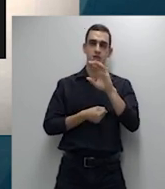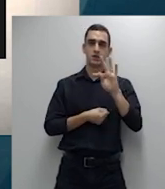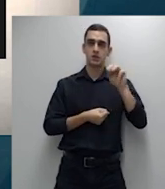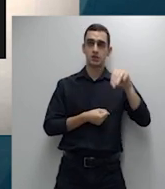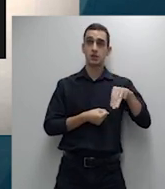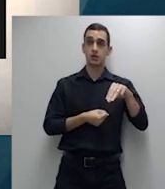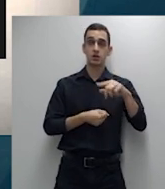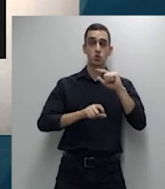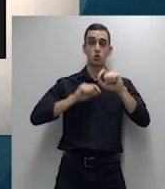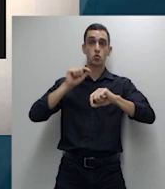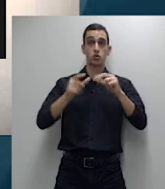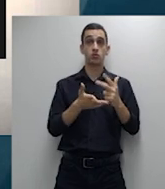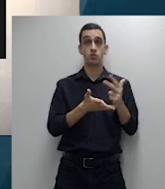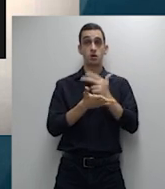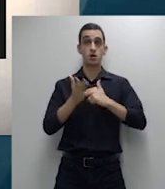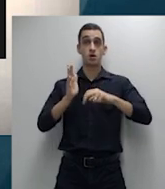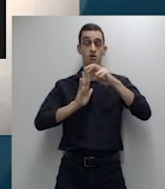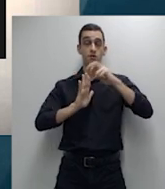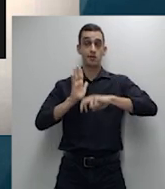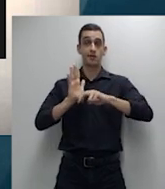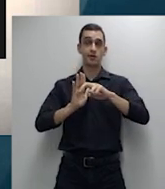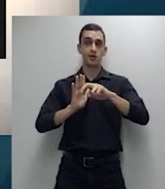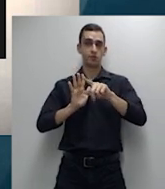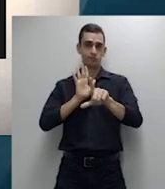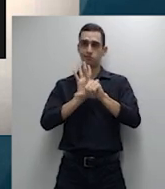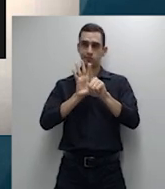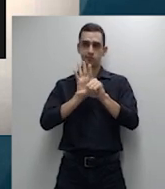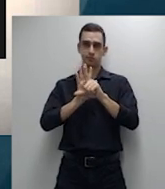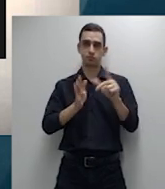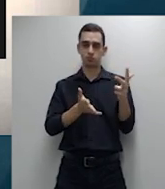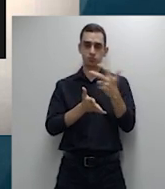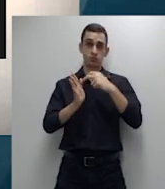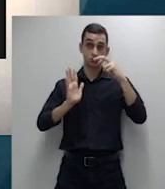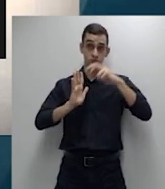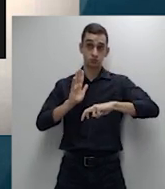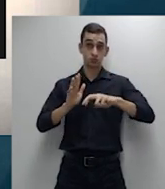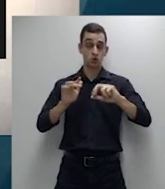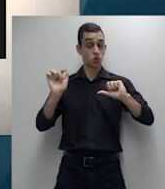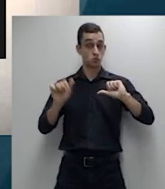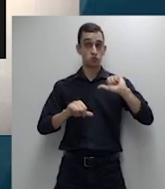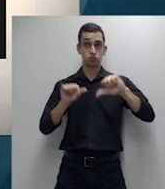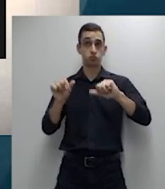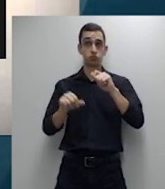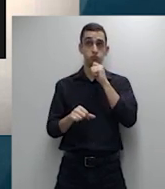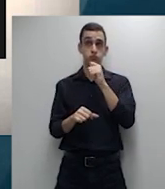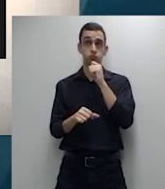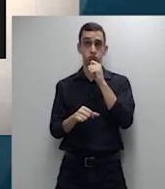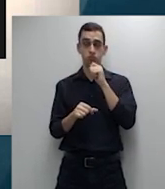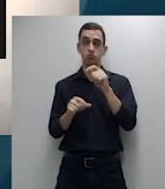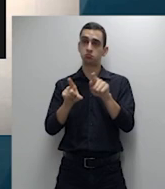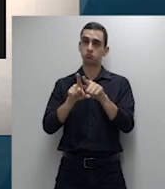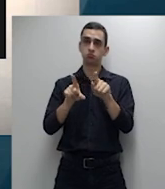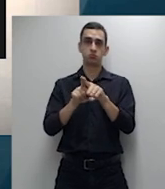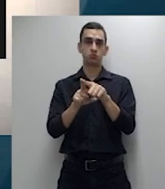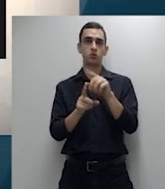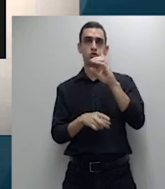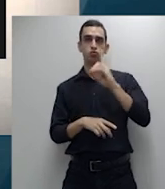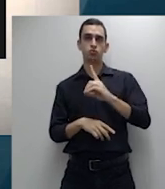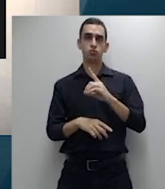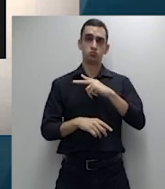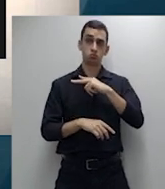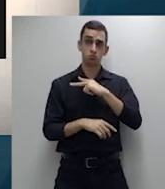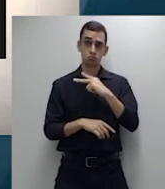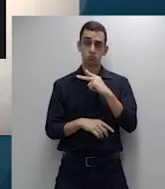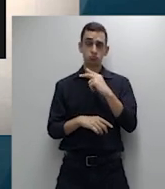tributária não pode mudar com feito albergados pela condição Federal pelo direito privado Não serve portanto